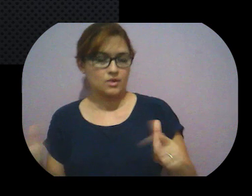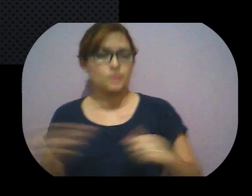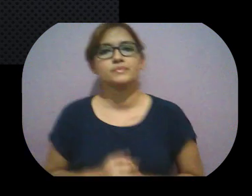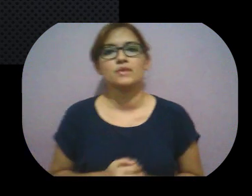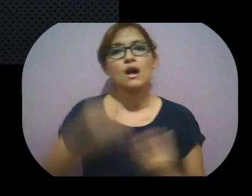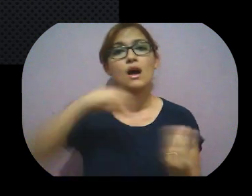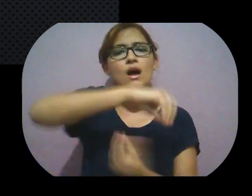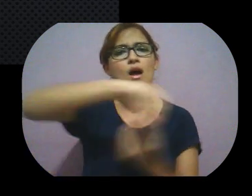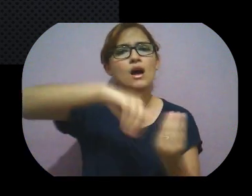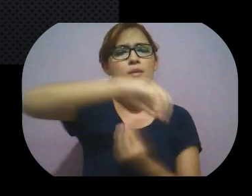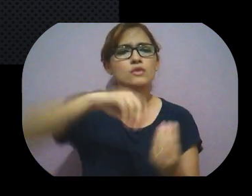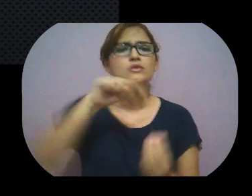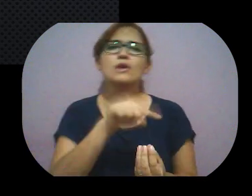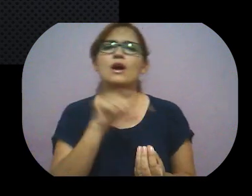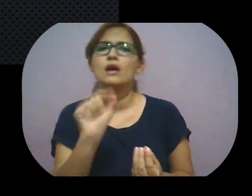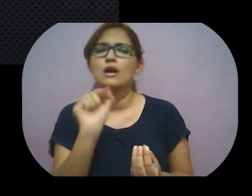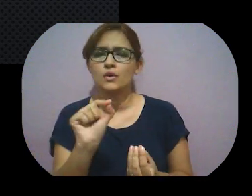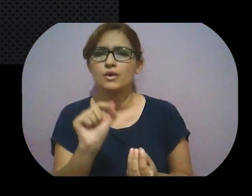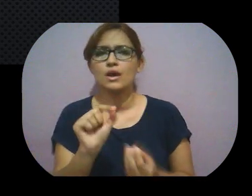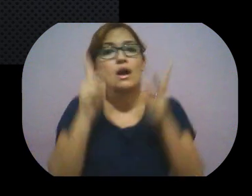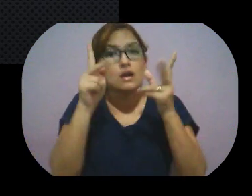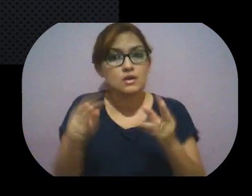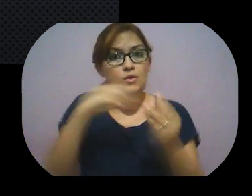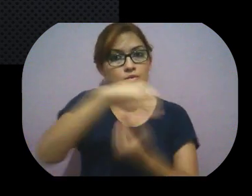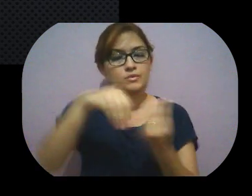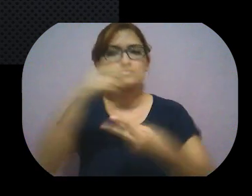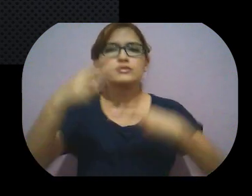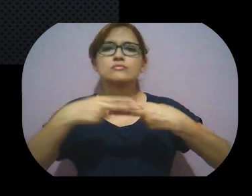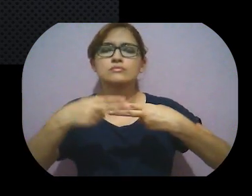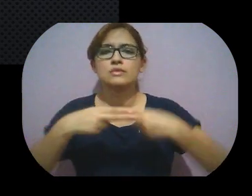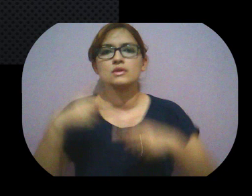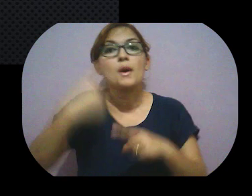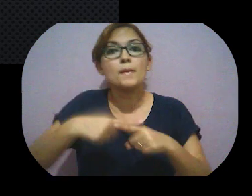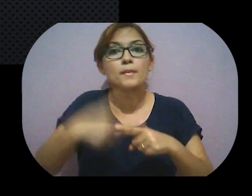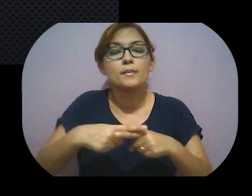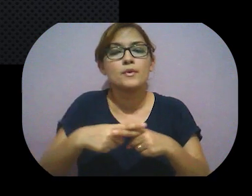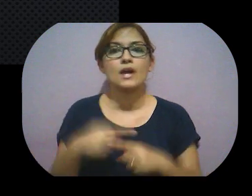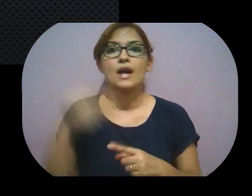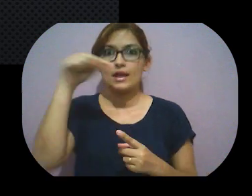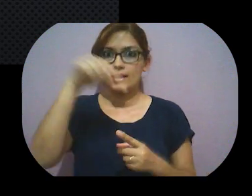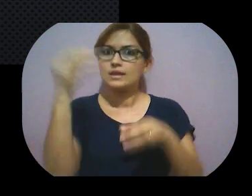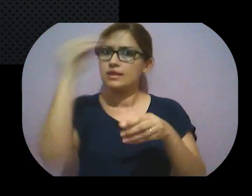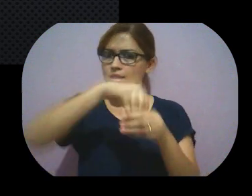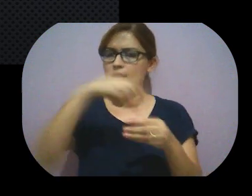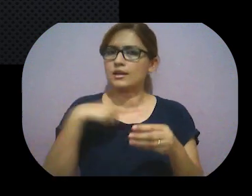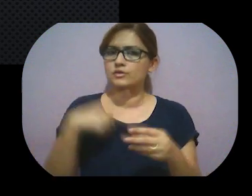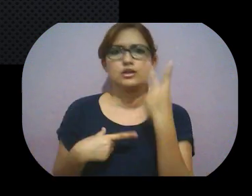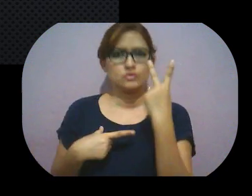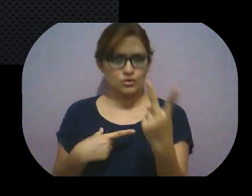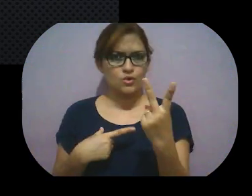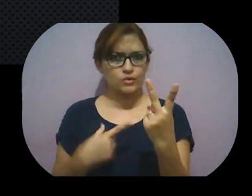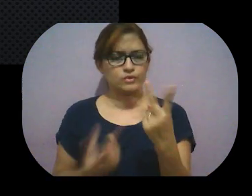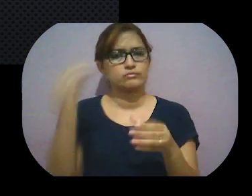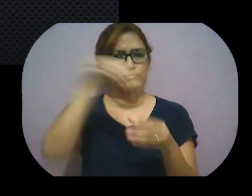A solução, a gente diz que ela é uma mistura homogênea. Por quê? Porque ela é formada por